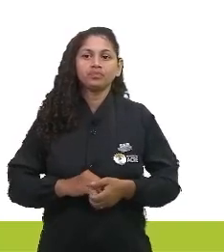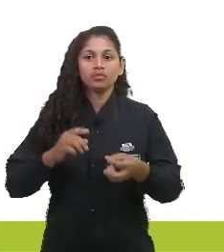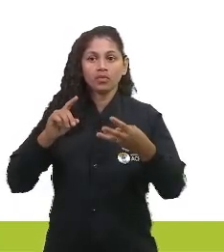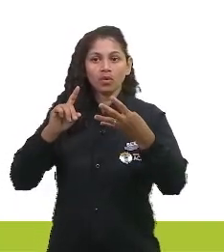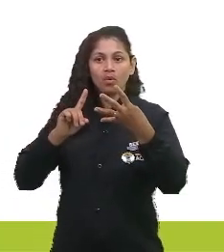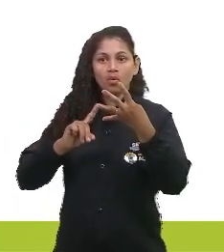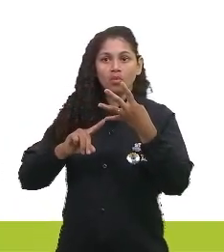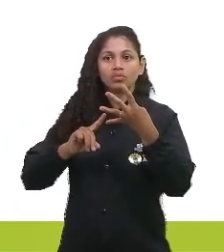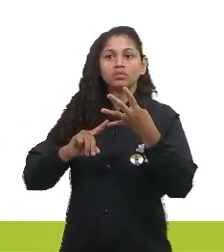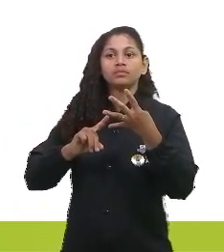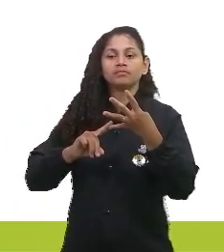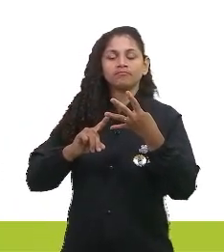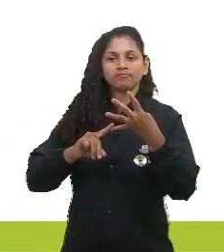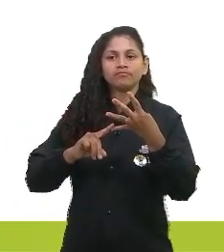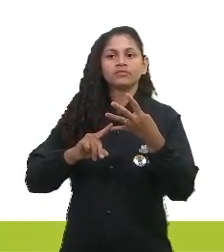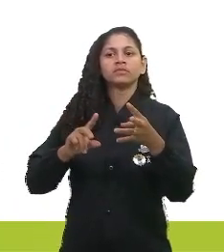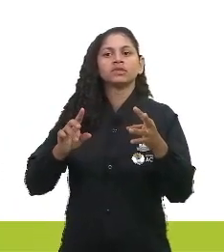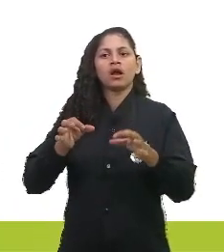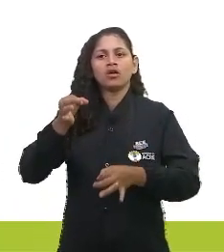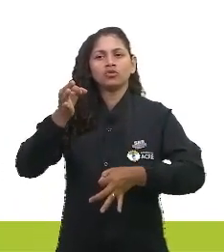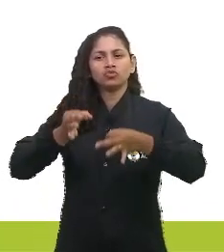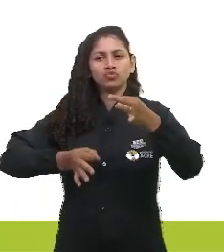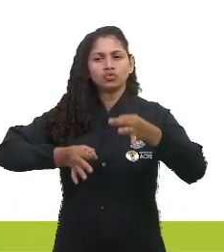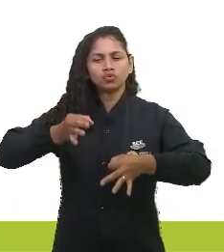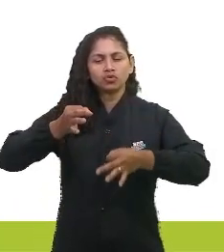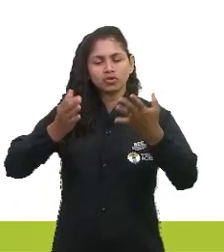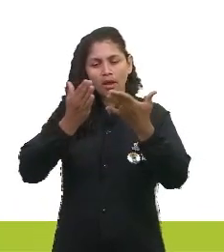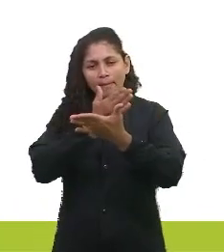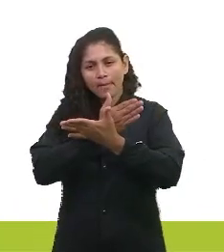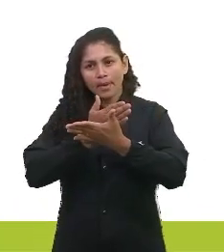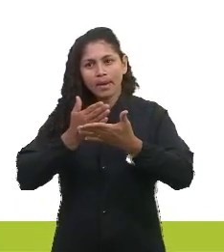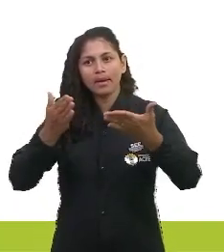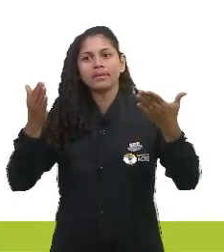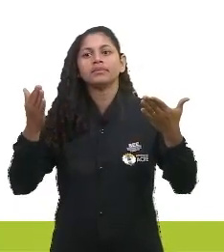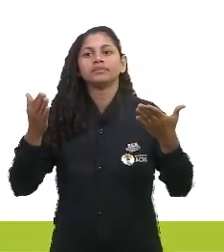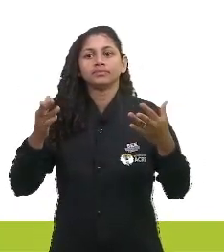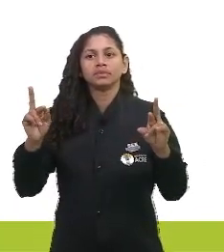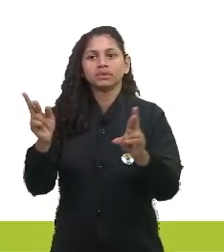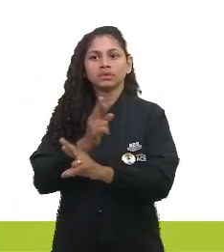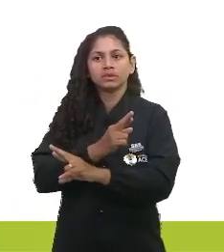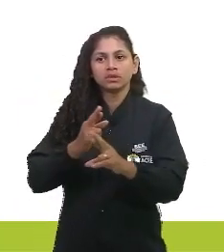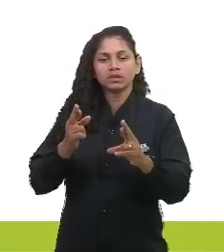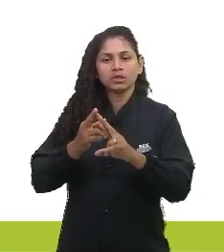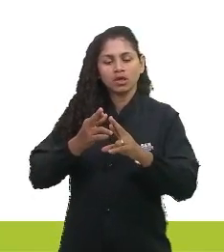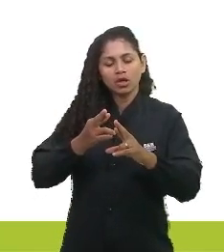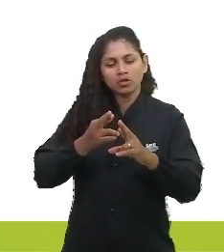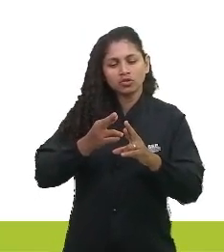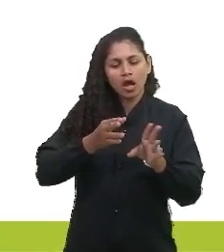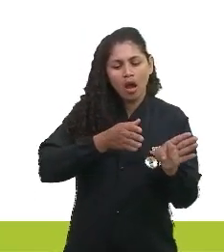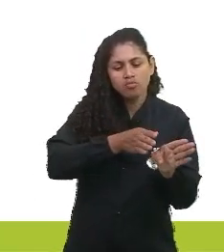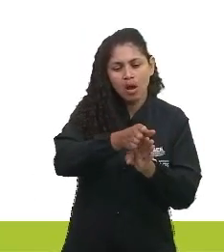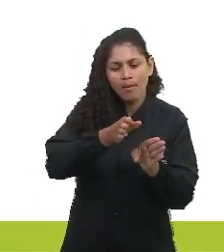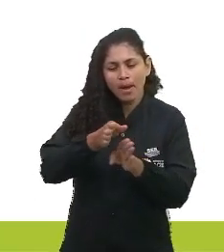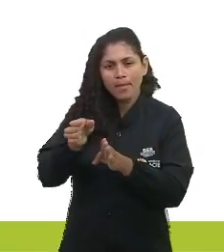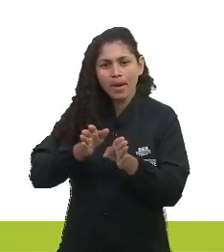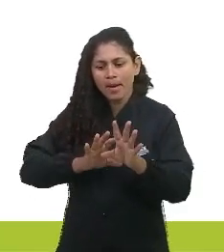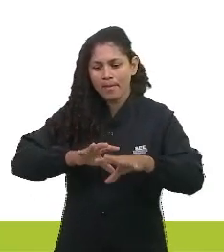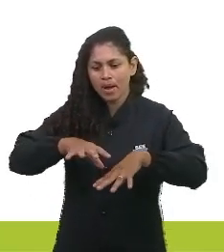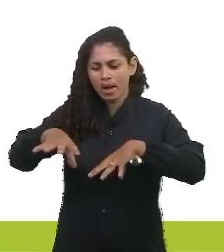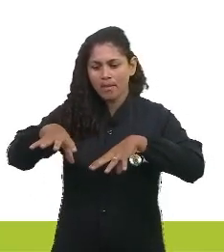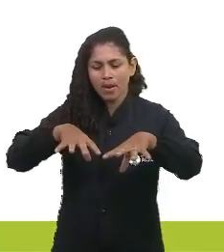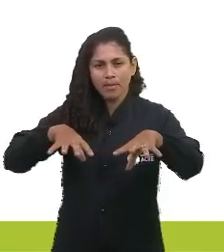à distribuição coerente e adequada de deveres e benefícios sociais de qualquer ação